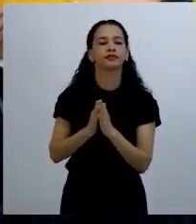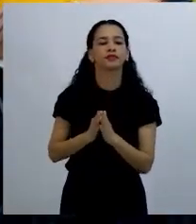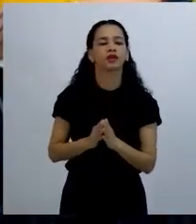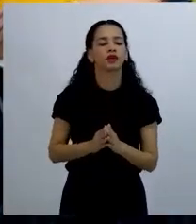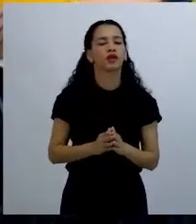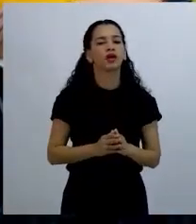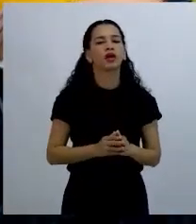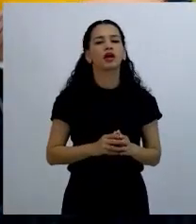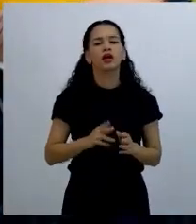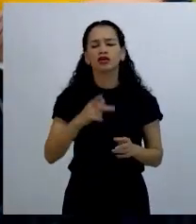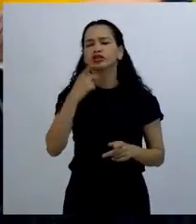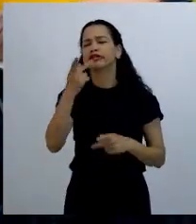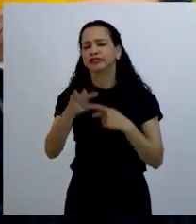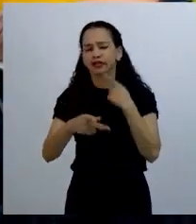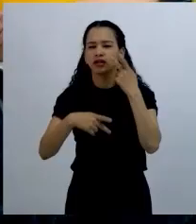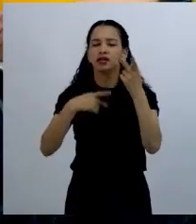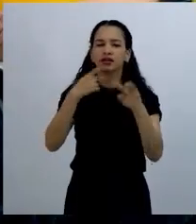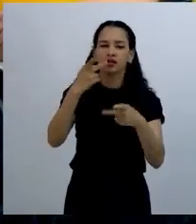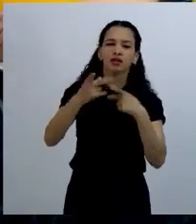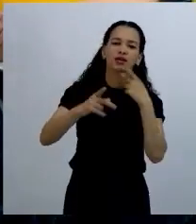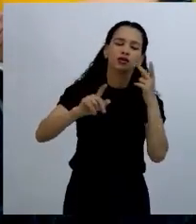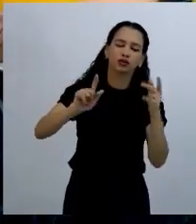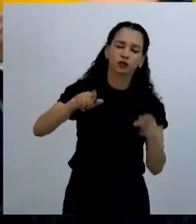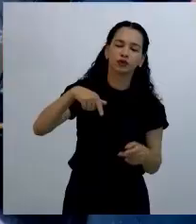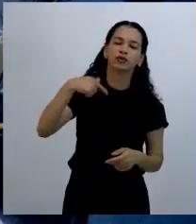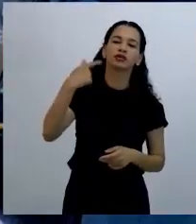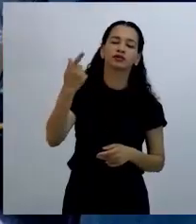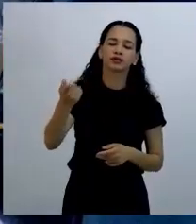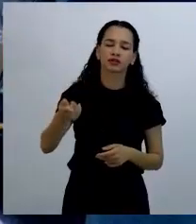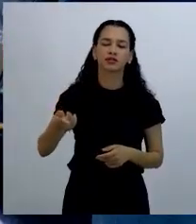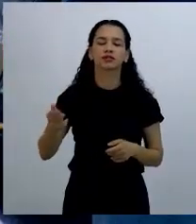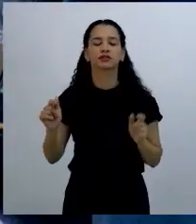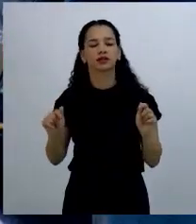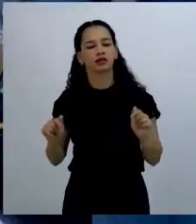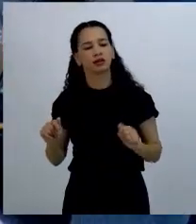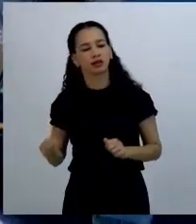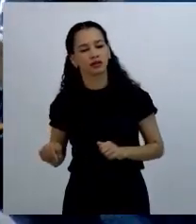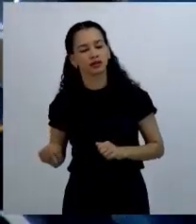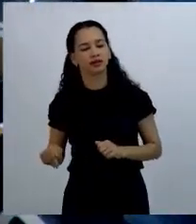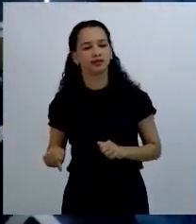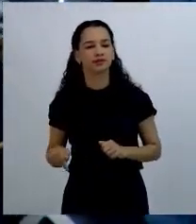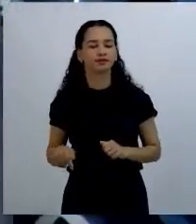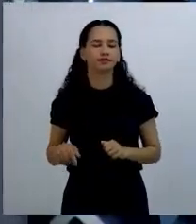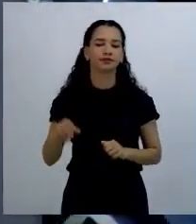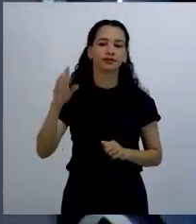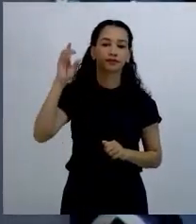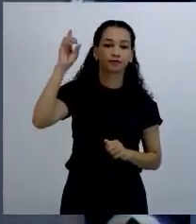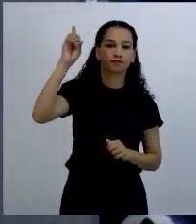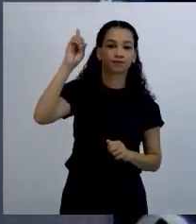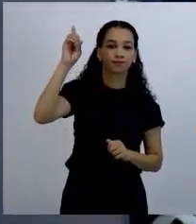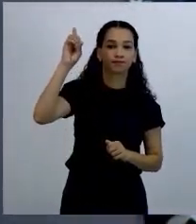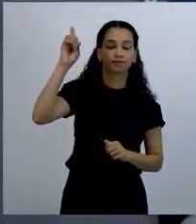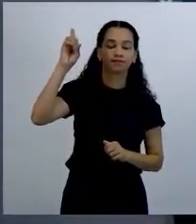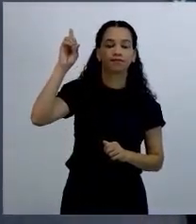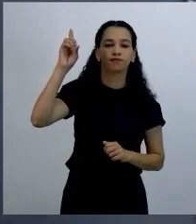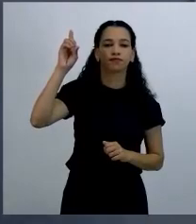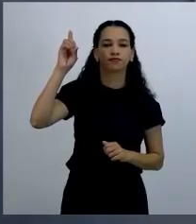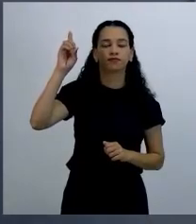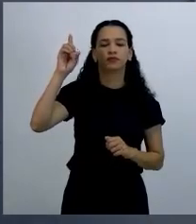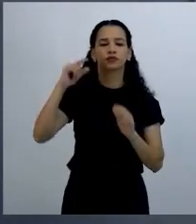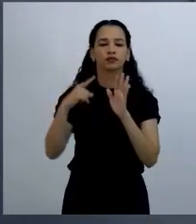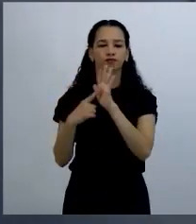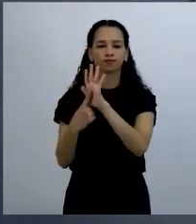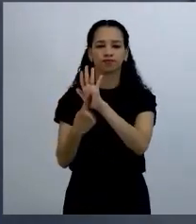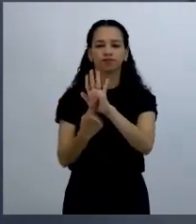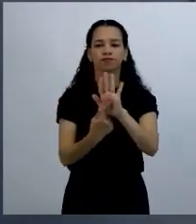percepção de que algo que esta igreja possa fazer e não está fazendo É porque Deus está lhe chamando para